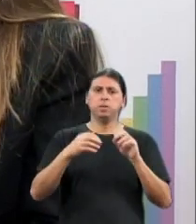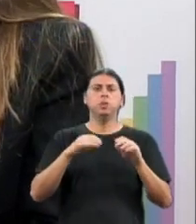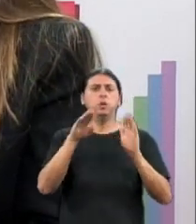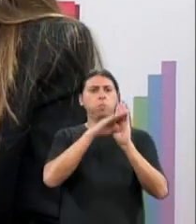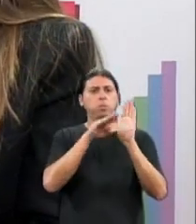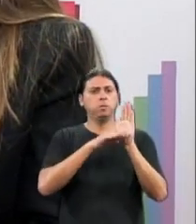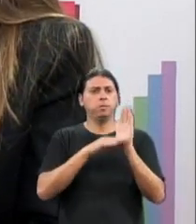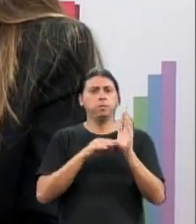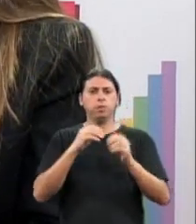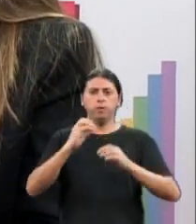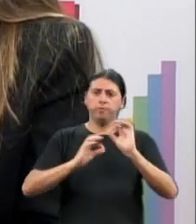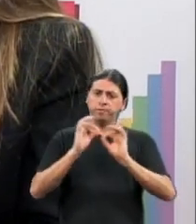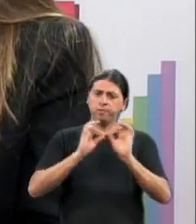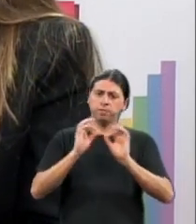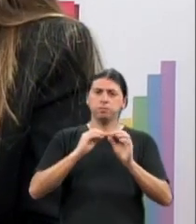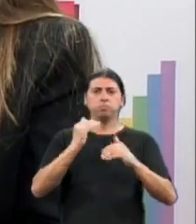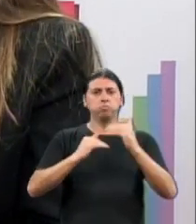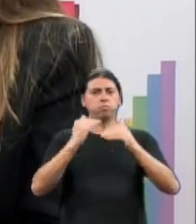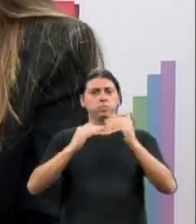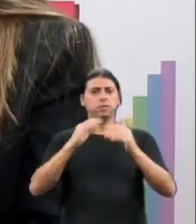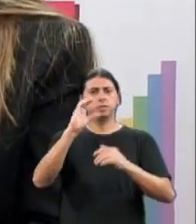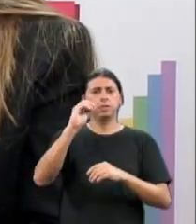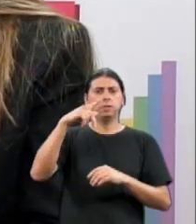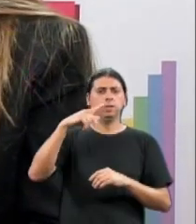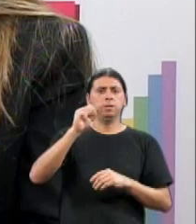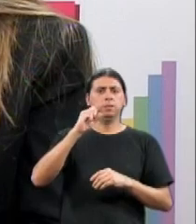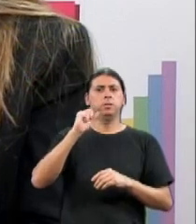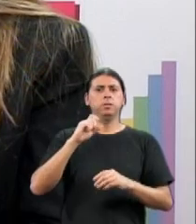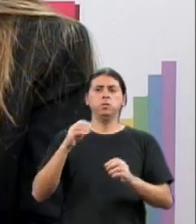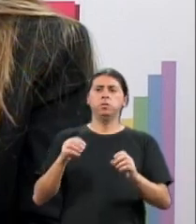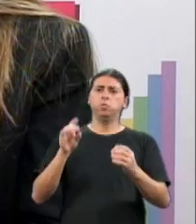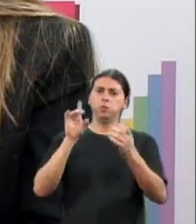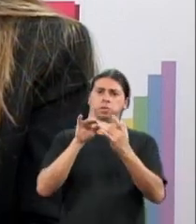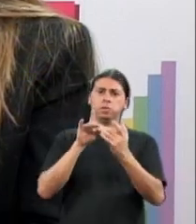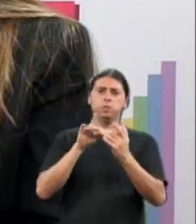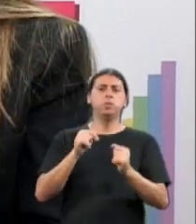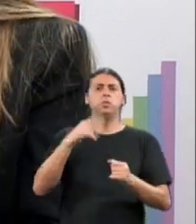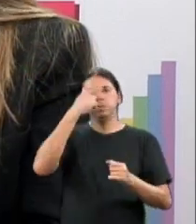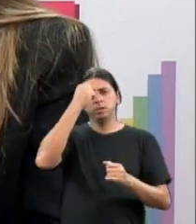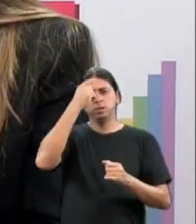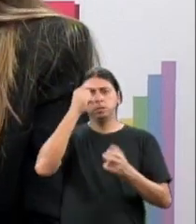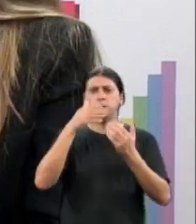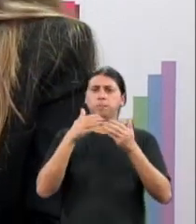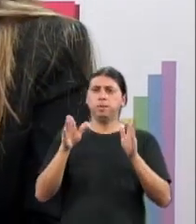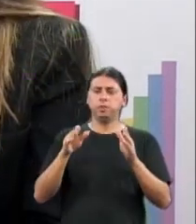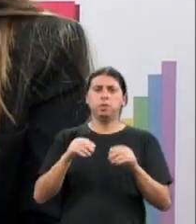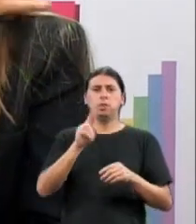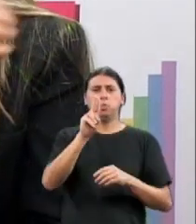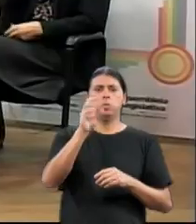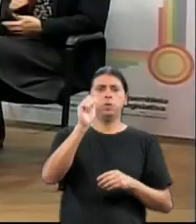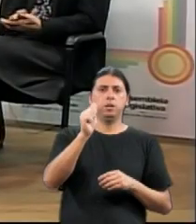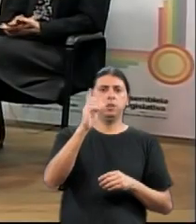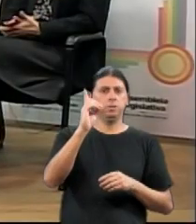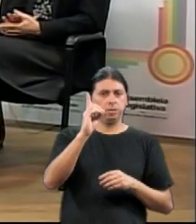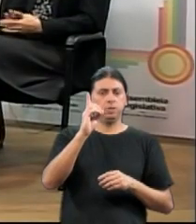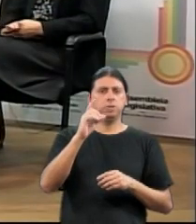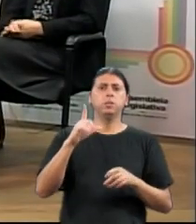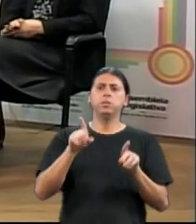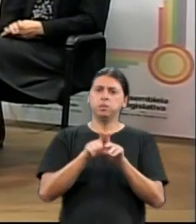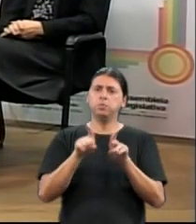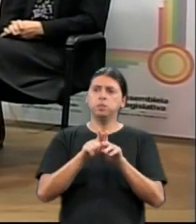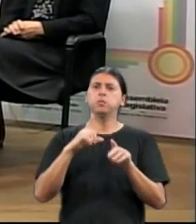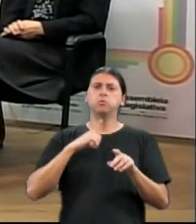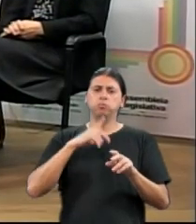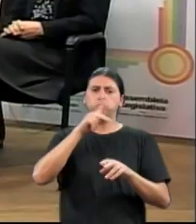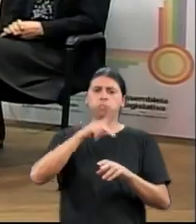foi desenvolvida pela CAPES, né, vinculada à Universidade Aberta do Brasil. O EAD. Exatamente, do EAD, que são